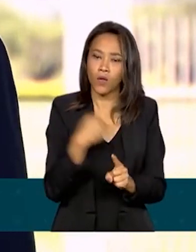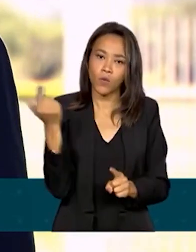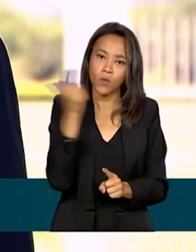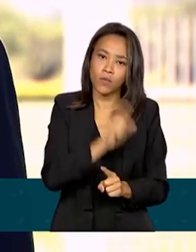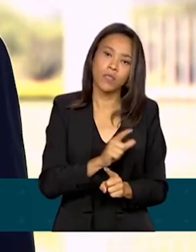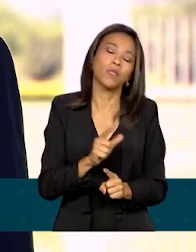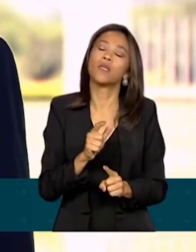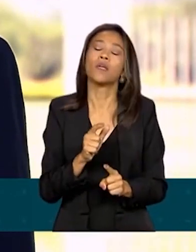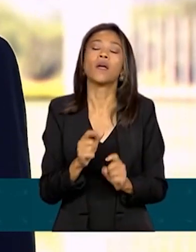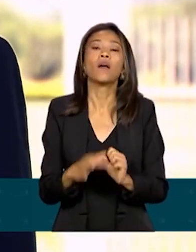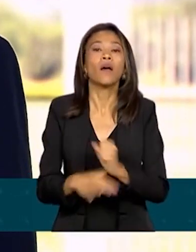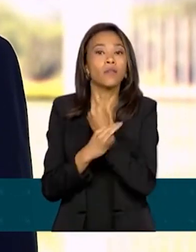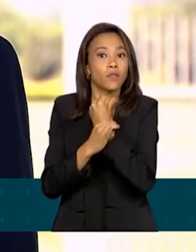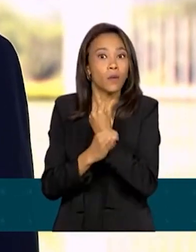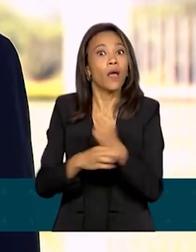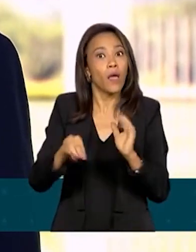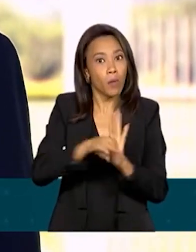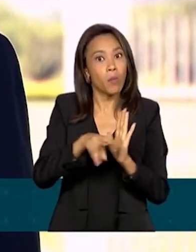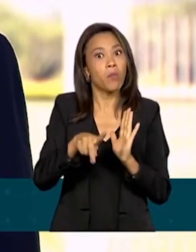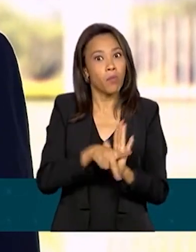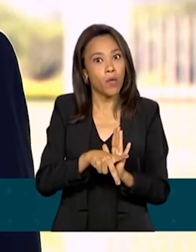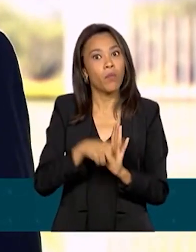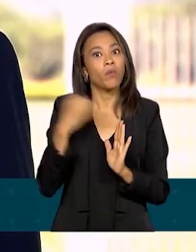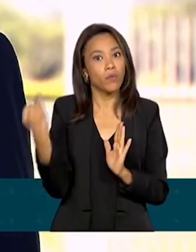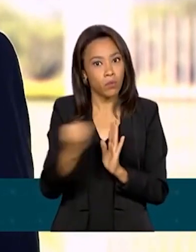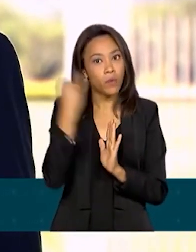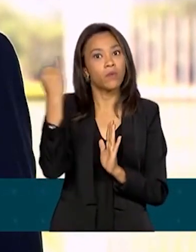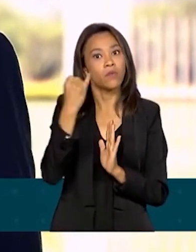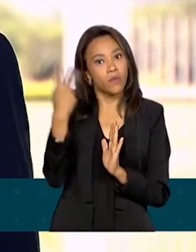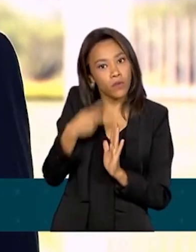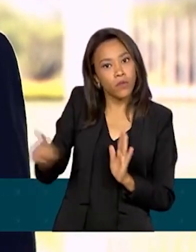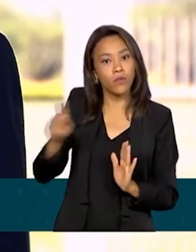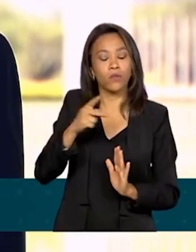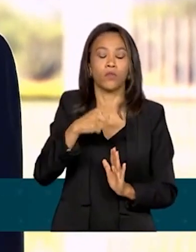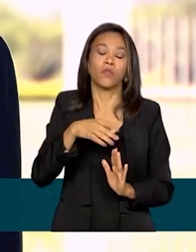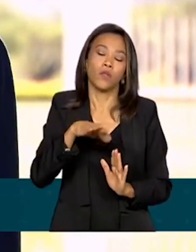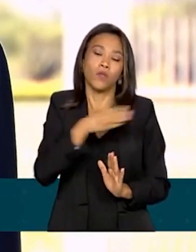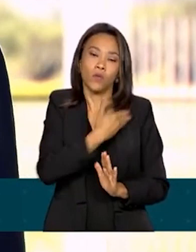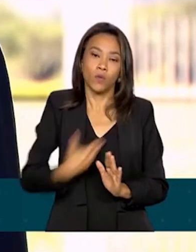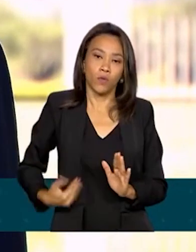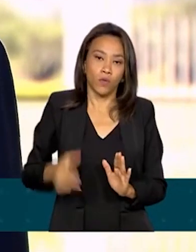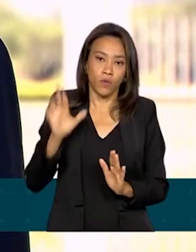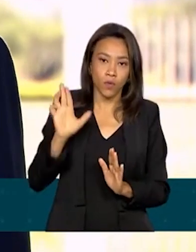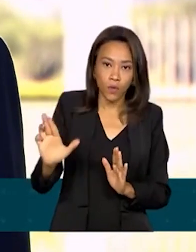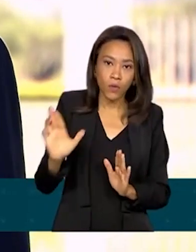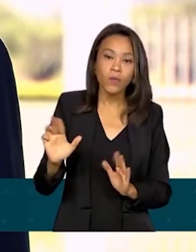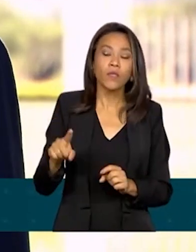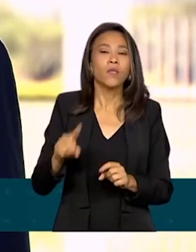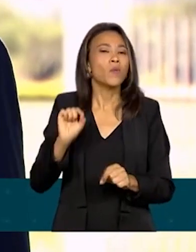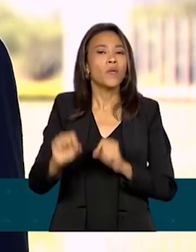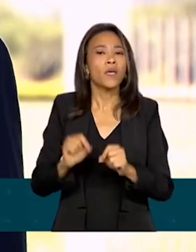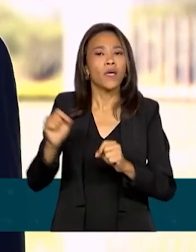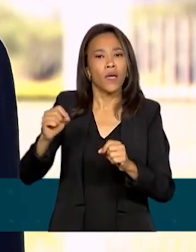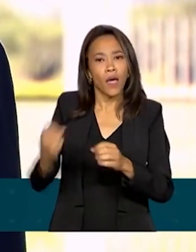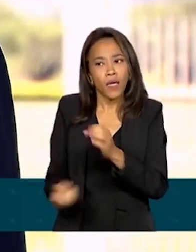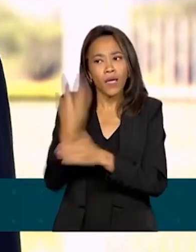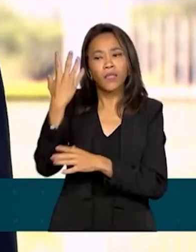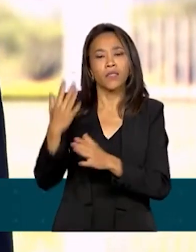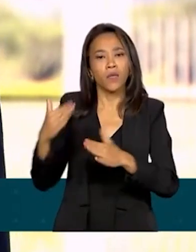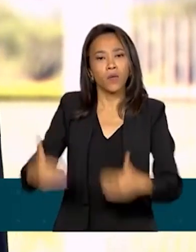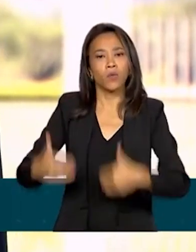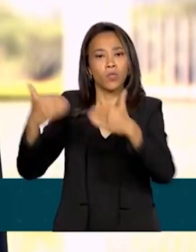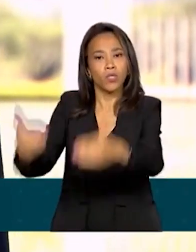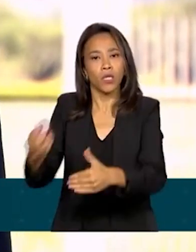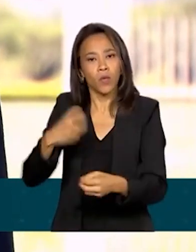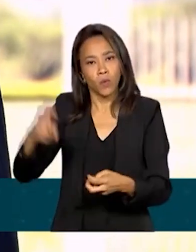medidas provisórias muito importantes do governo do presidente Lula também. Entre elas está ali a recriação do Ministério da Cultura, recriação